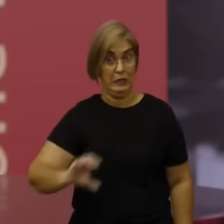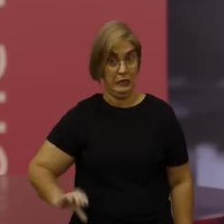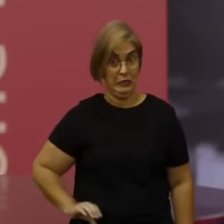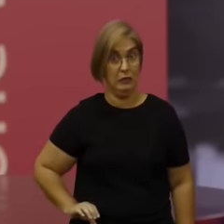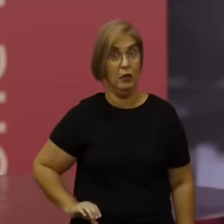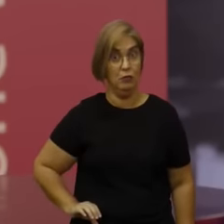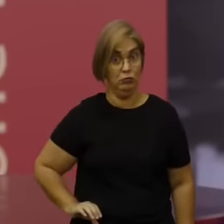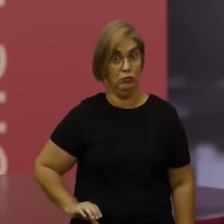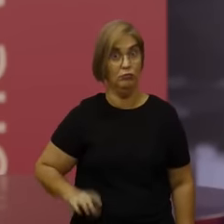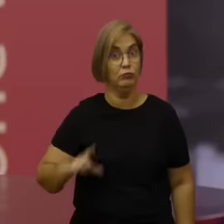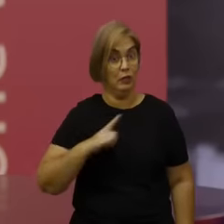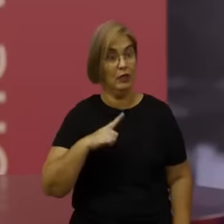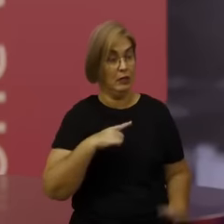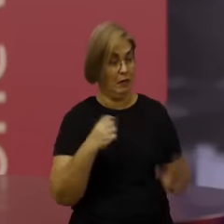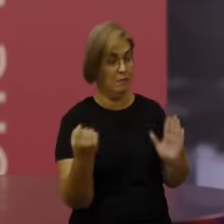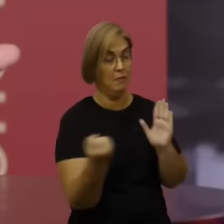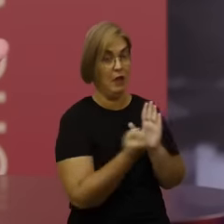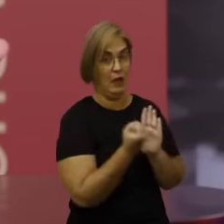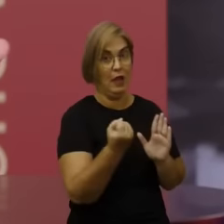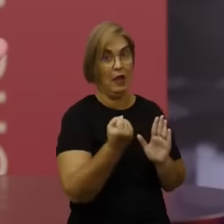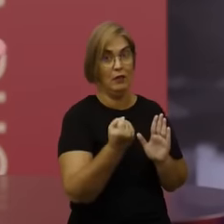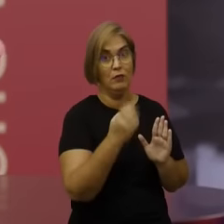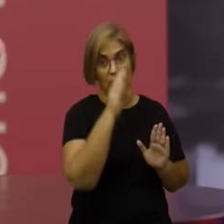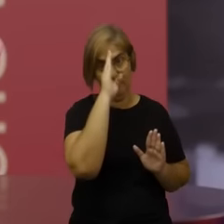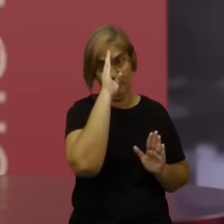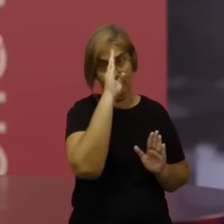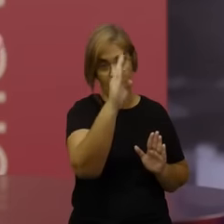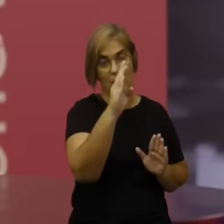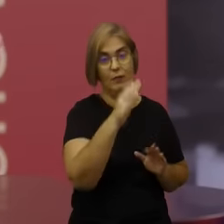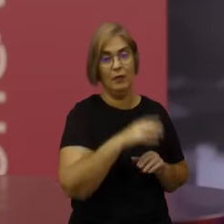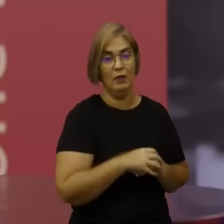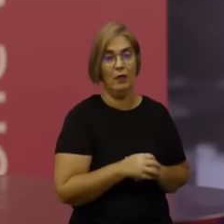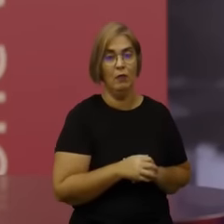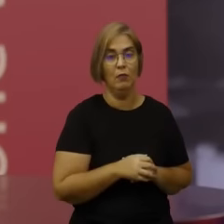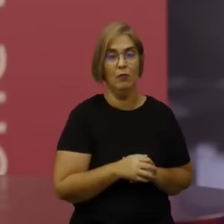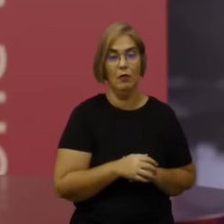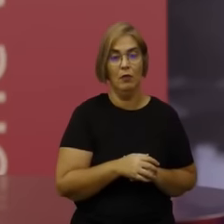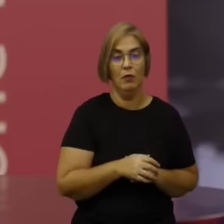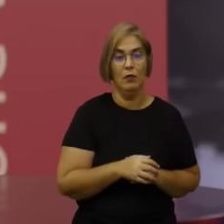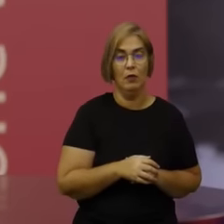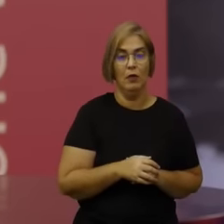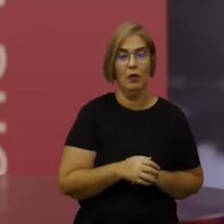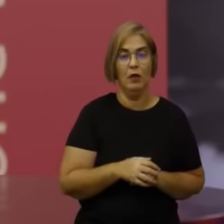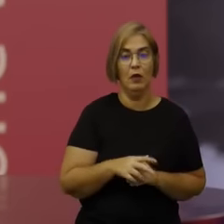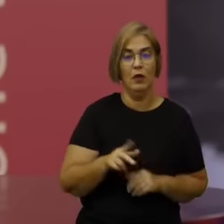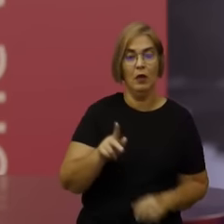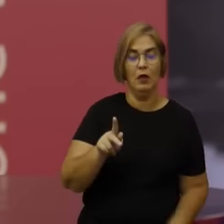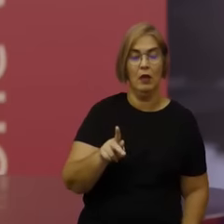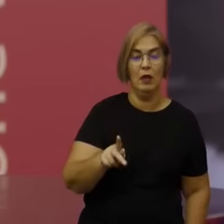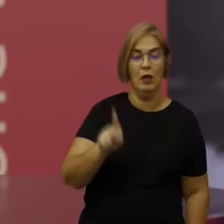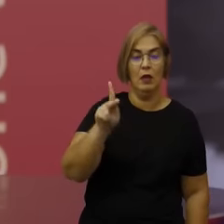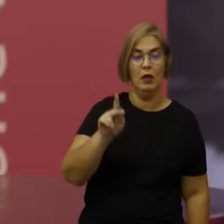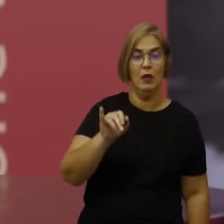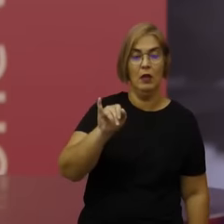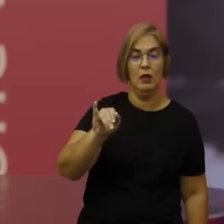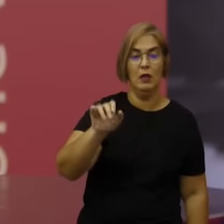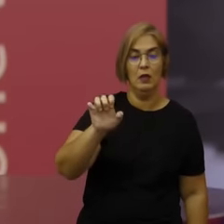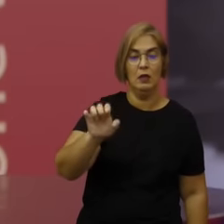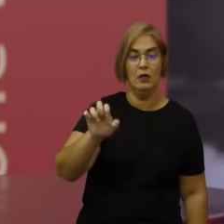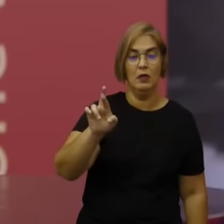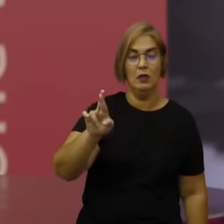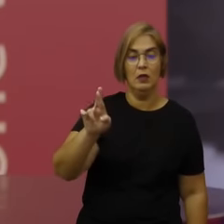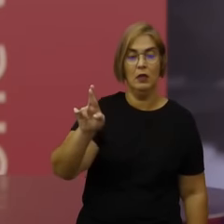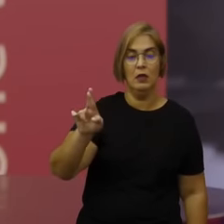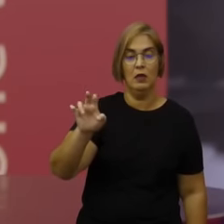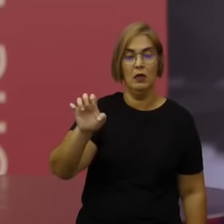figuras, uma figura fundamental, que é a figura de Kirkegards, eh, e depois, de outro lado, o